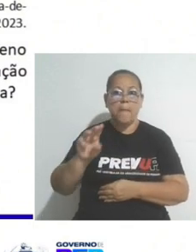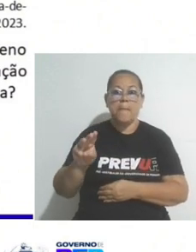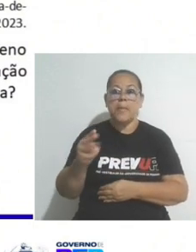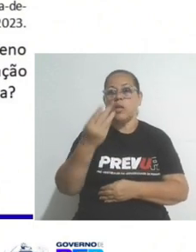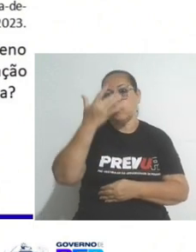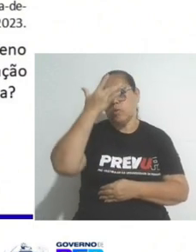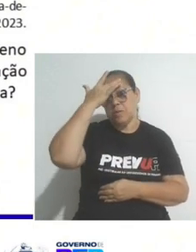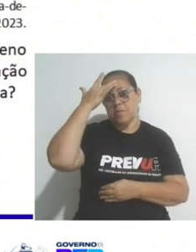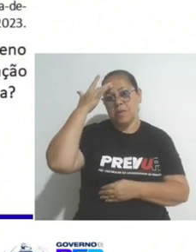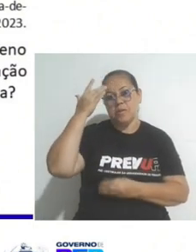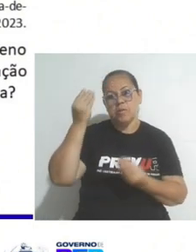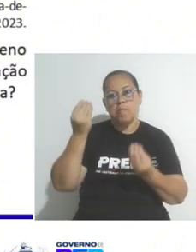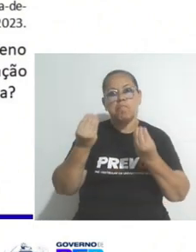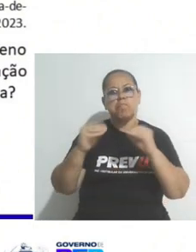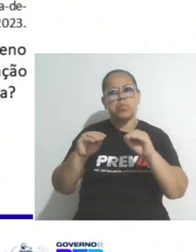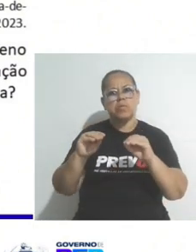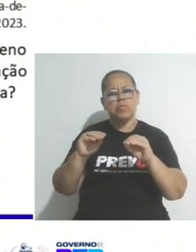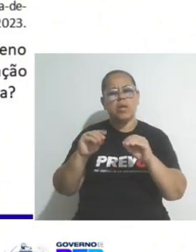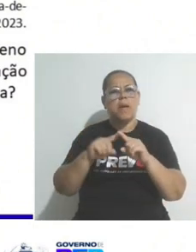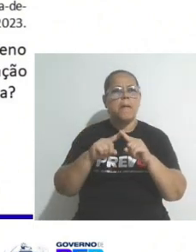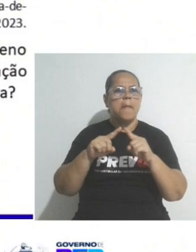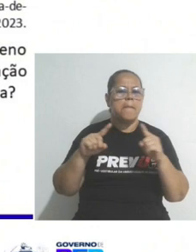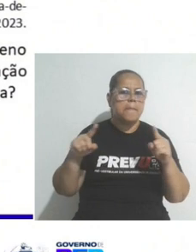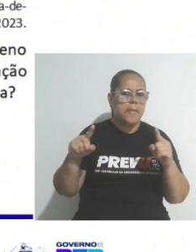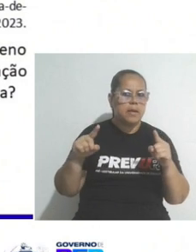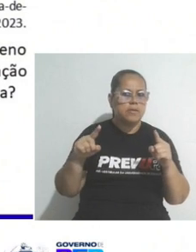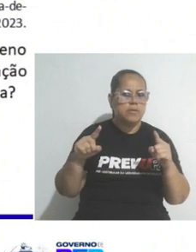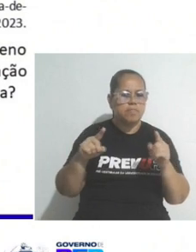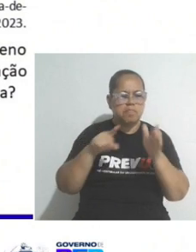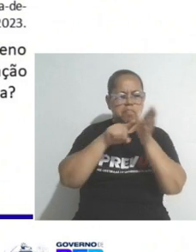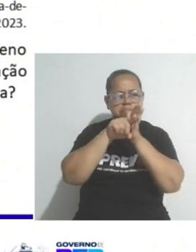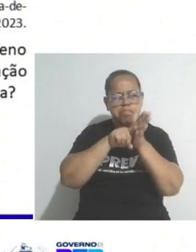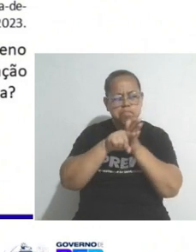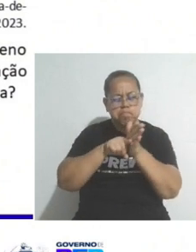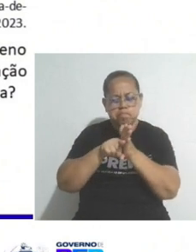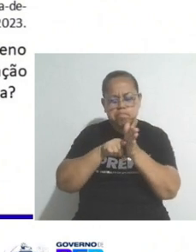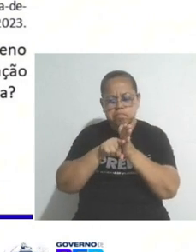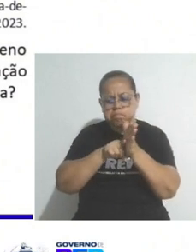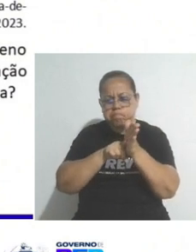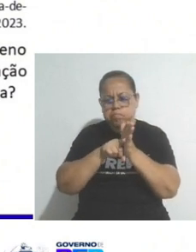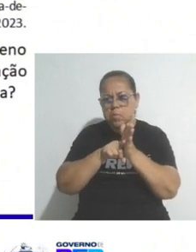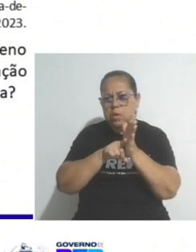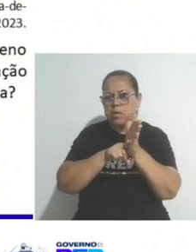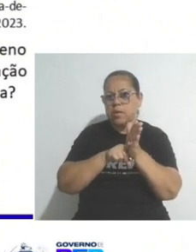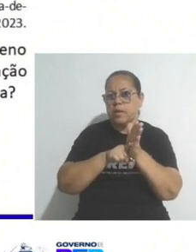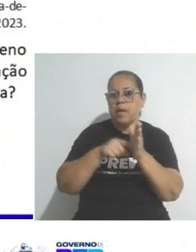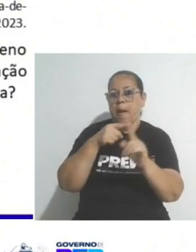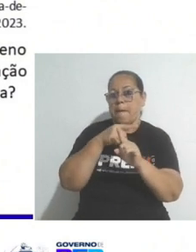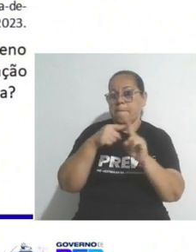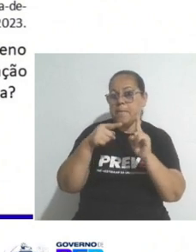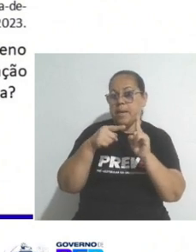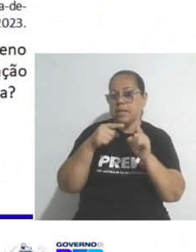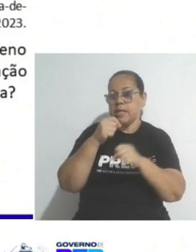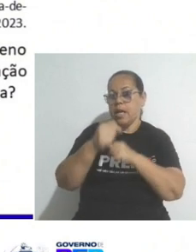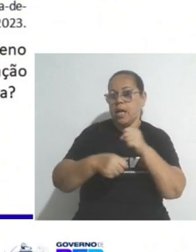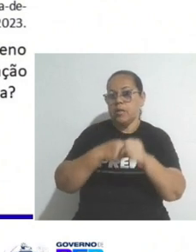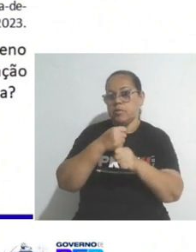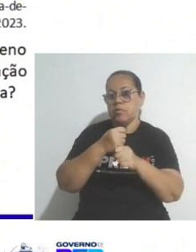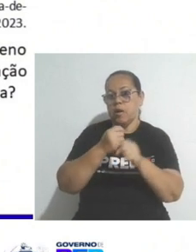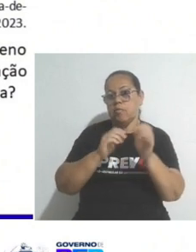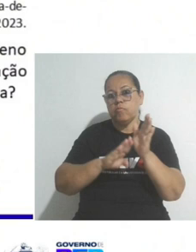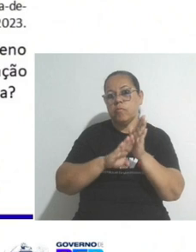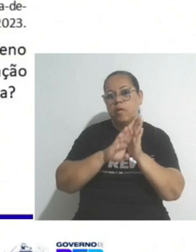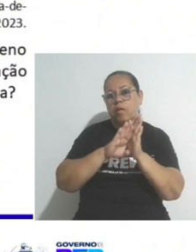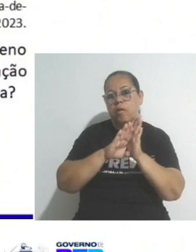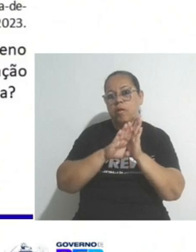de pessoas mas a série histórica do censo mostra que a média anual de crescimento vem